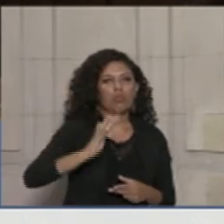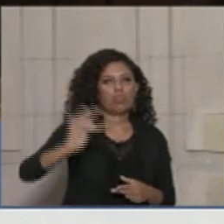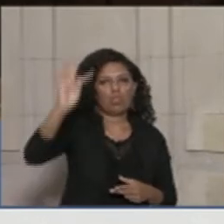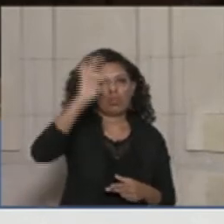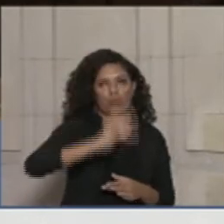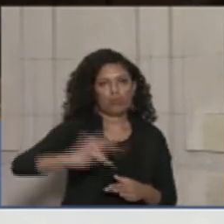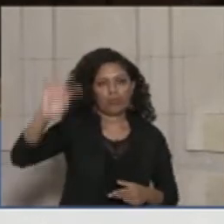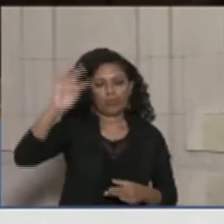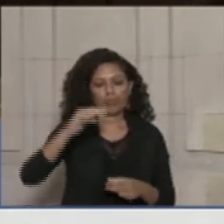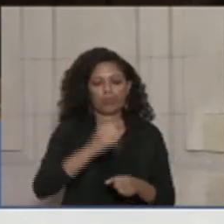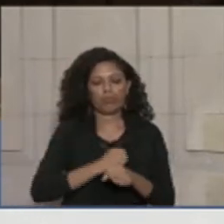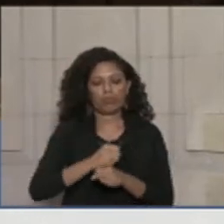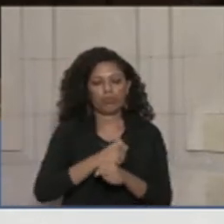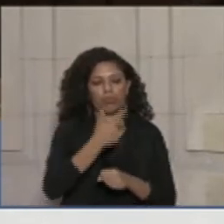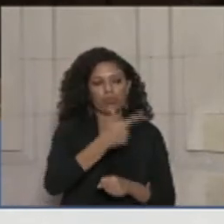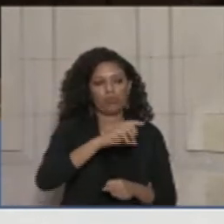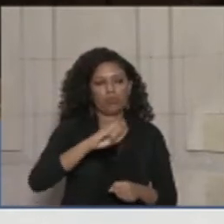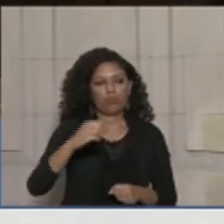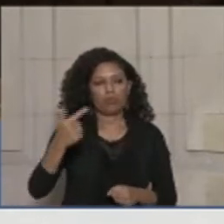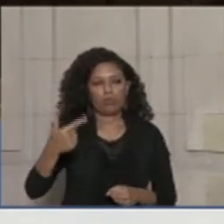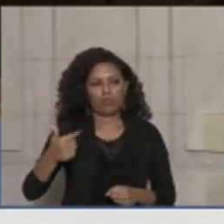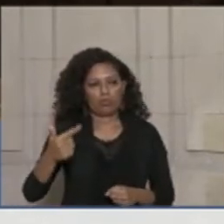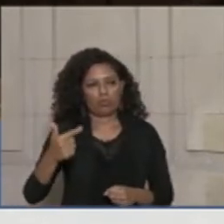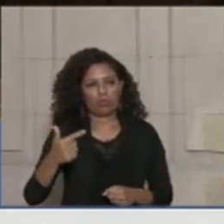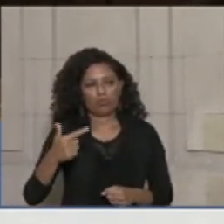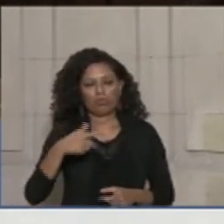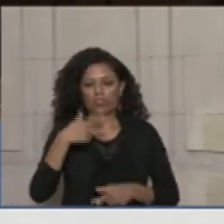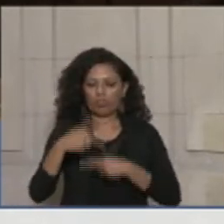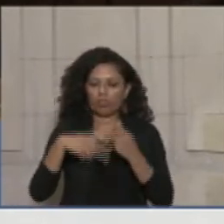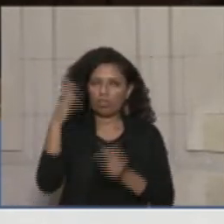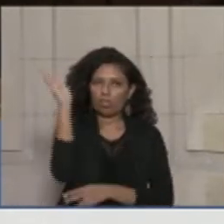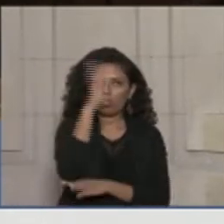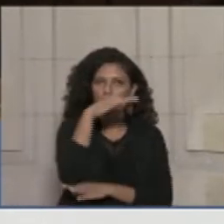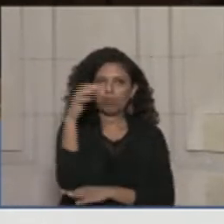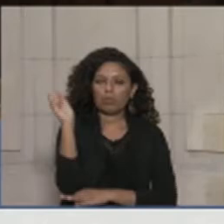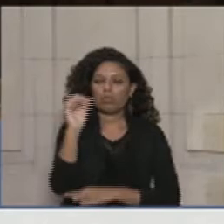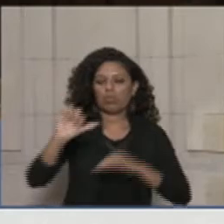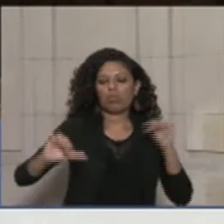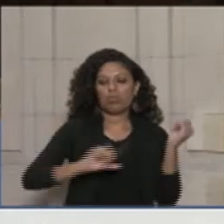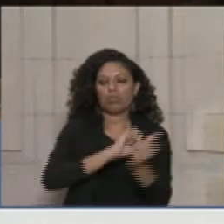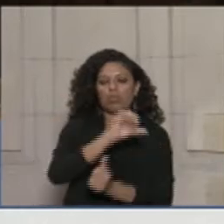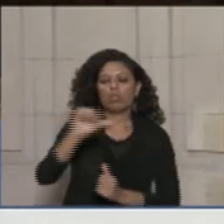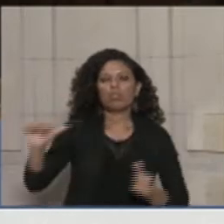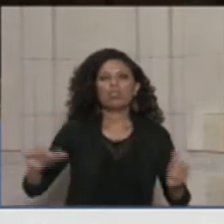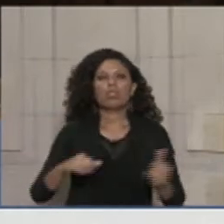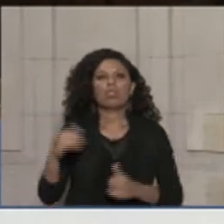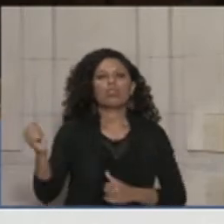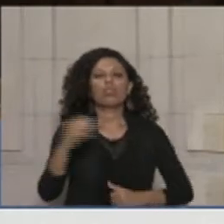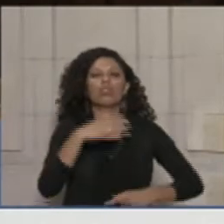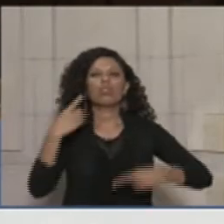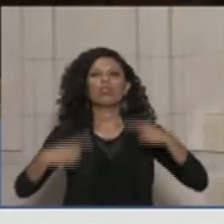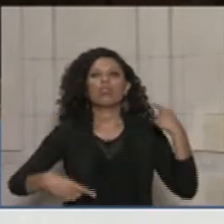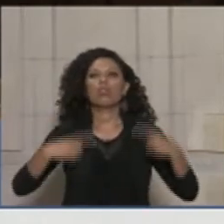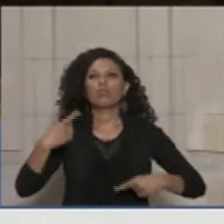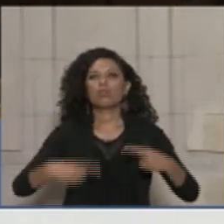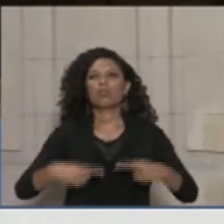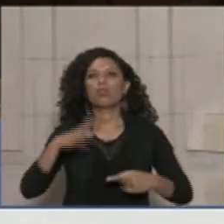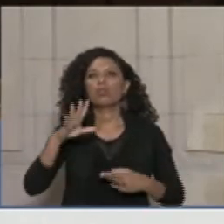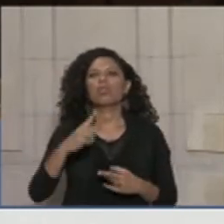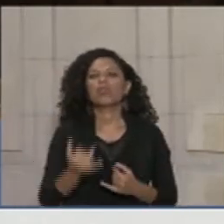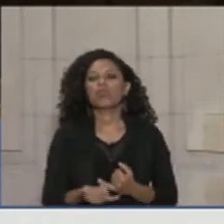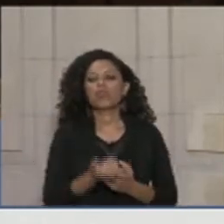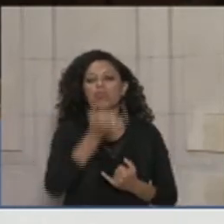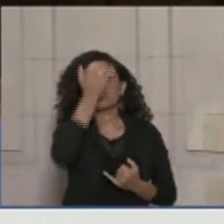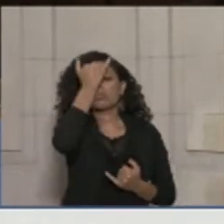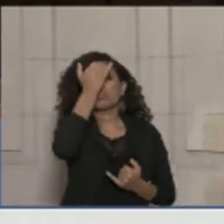2012, levando a bandeira da mudança, da nova política, enganou a